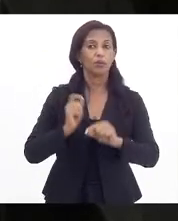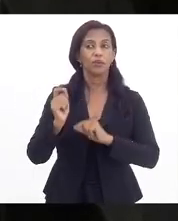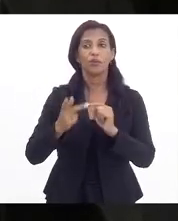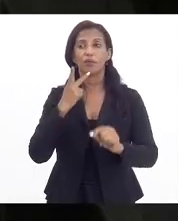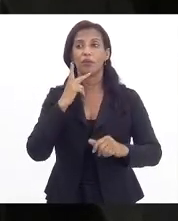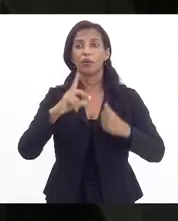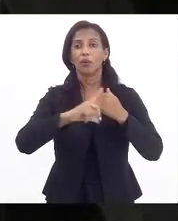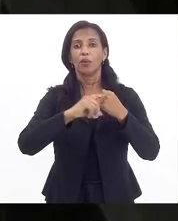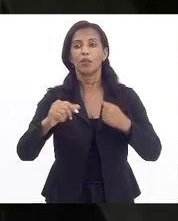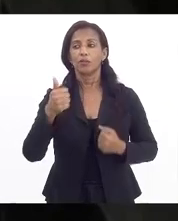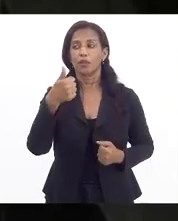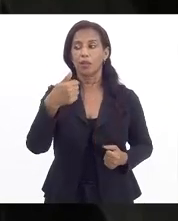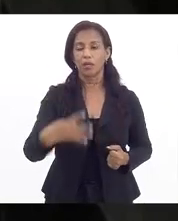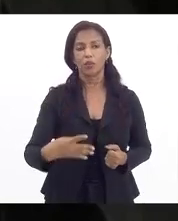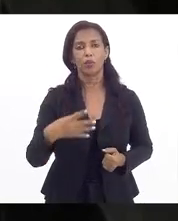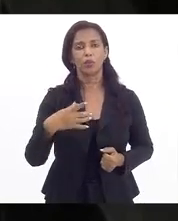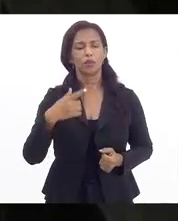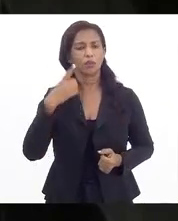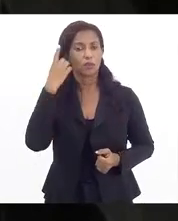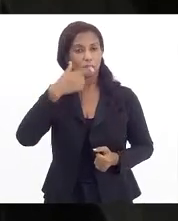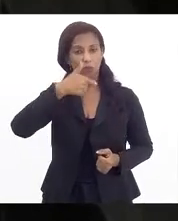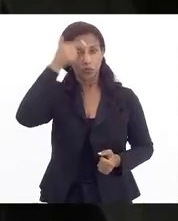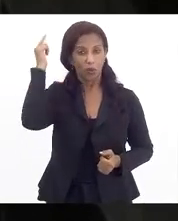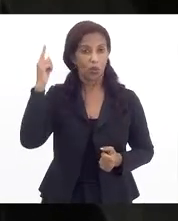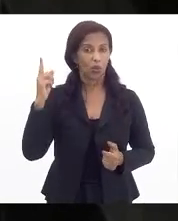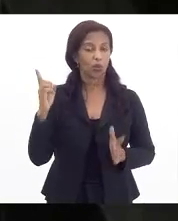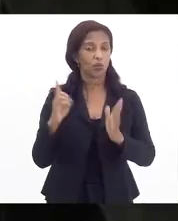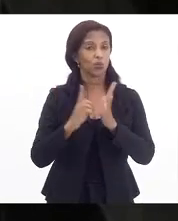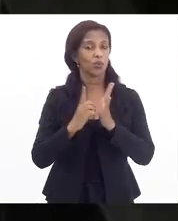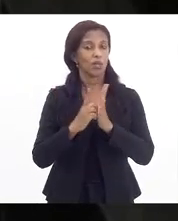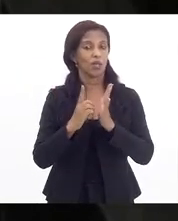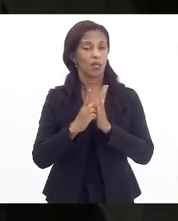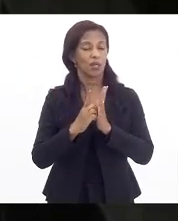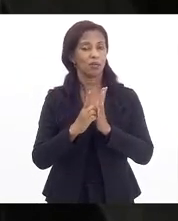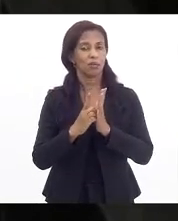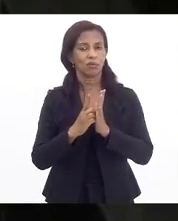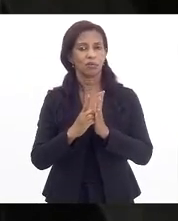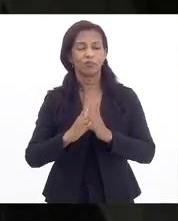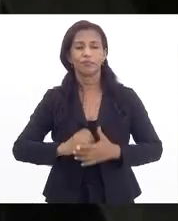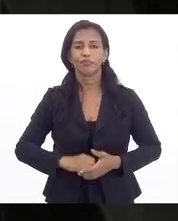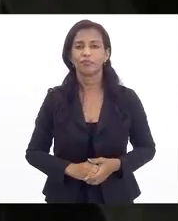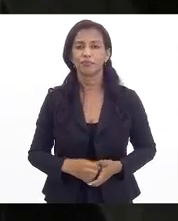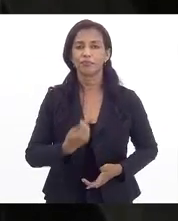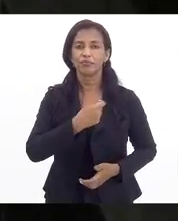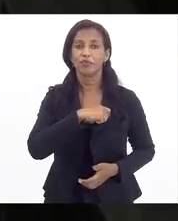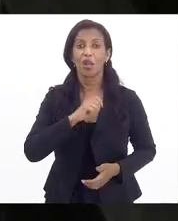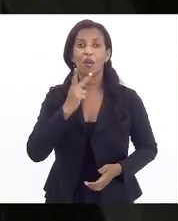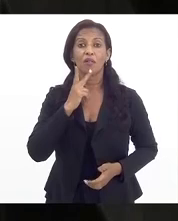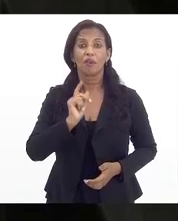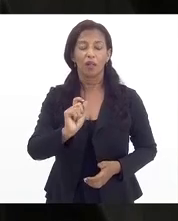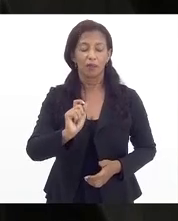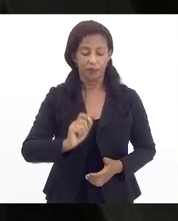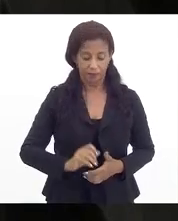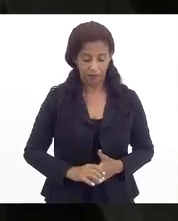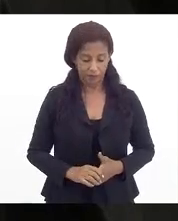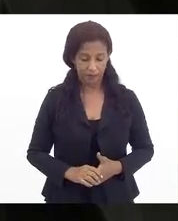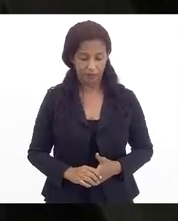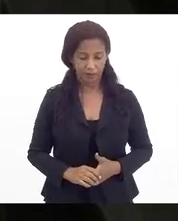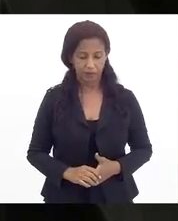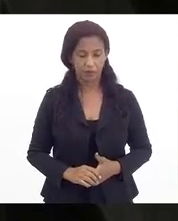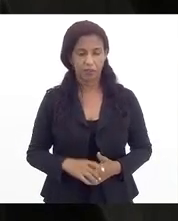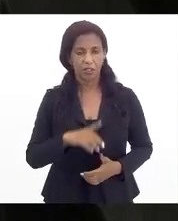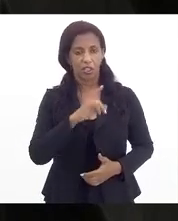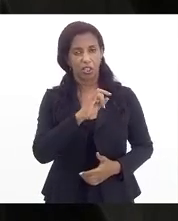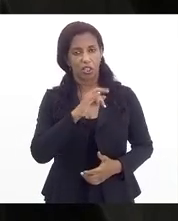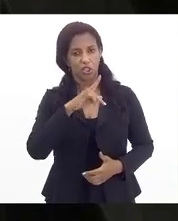diz o Artigo 14 Deputado Luiz Paulo do Decreto regulamentador do regime de recuperação fiscal pedido o seguinte o